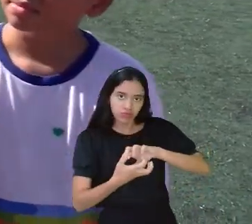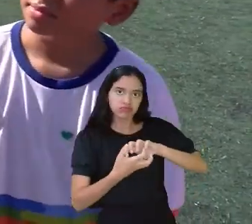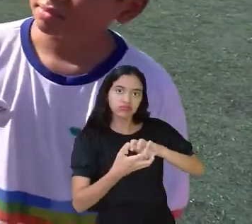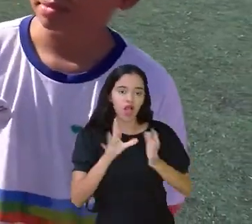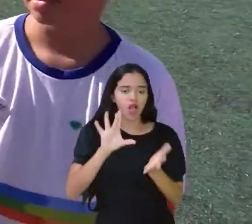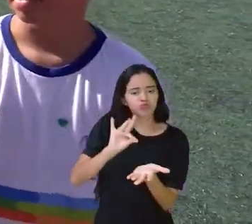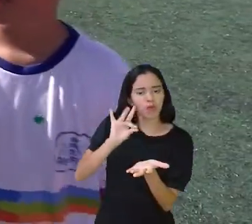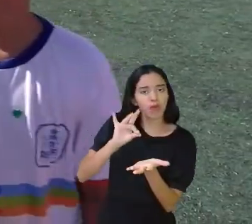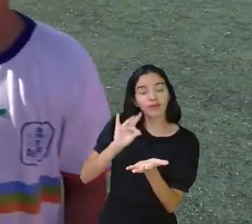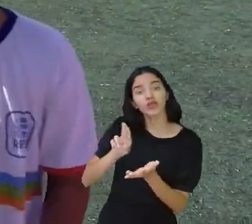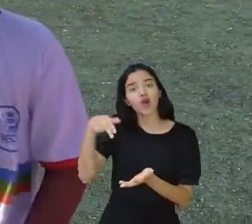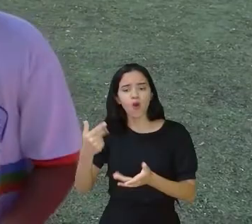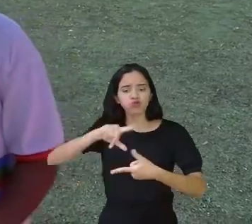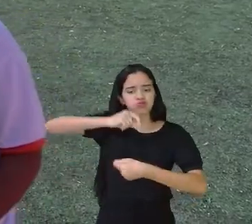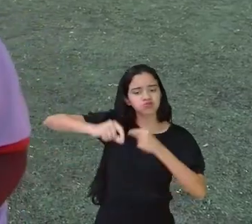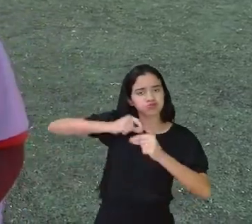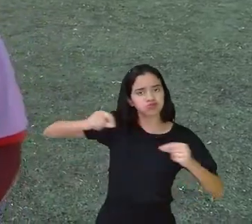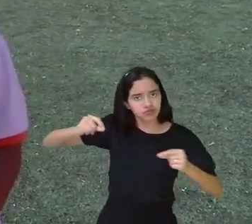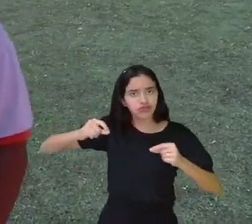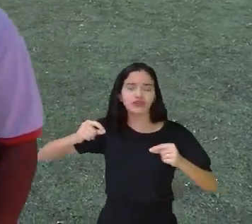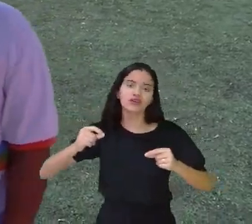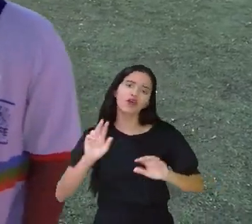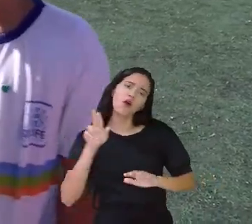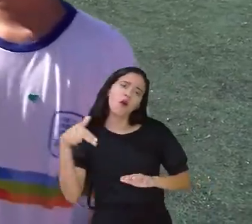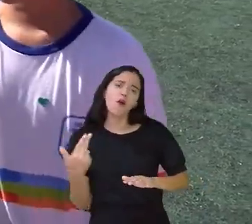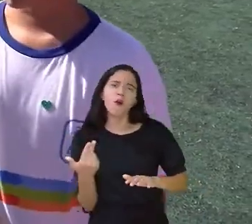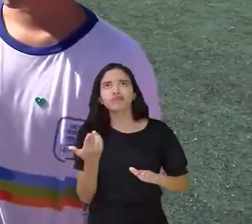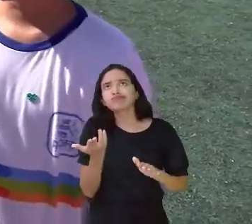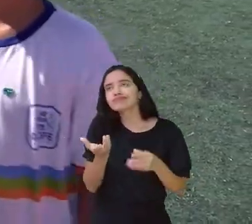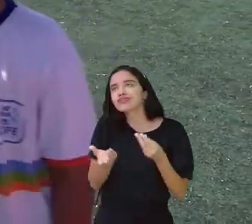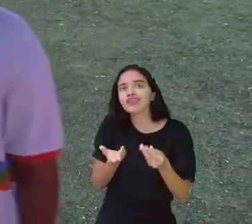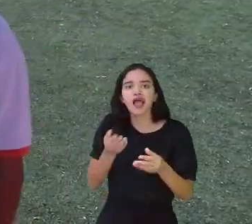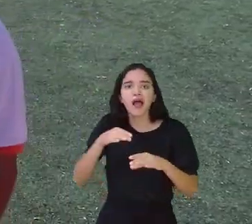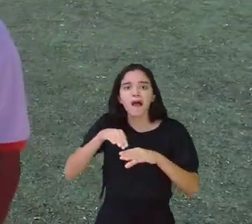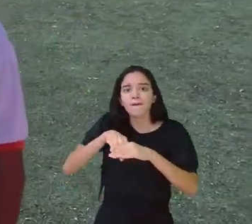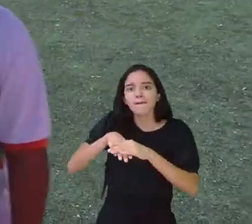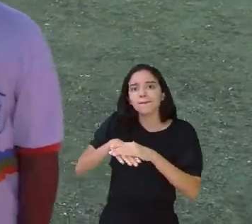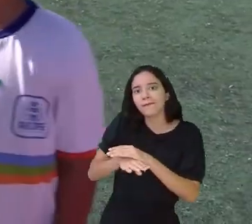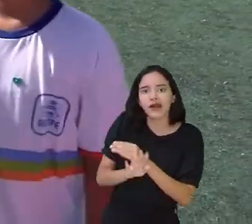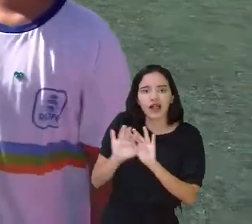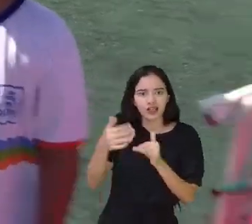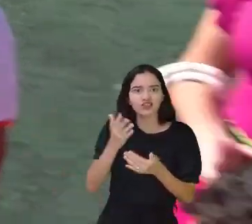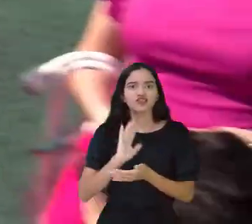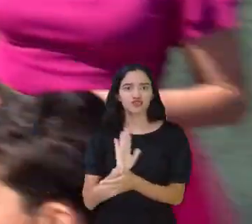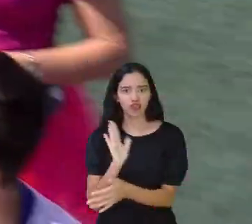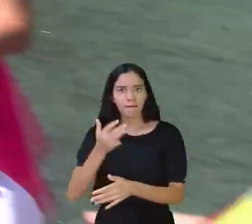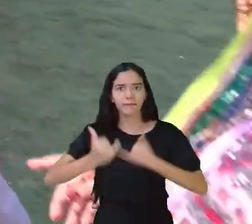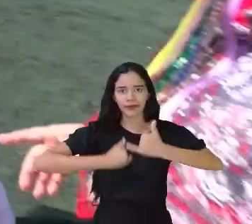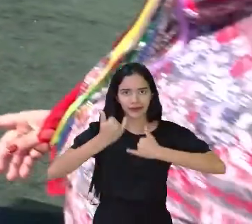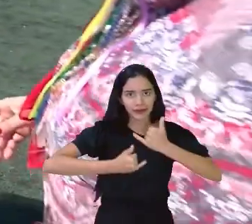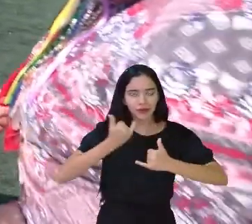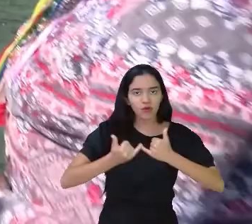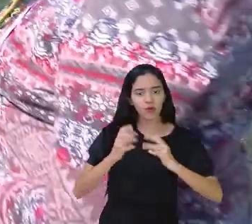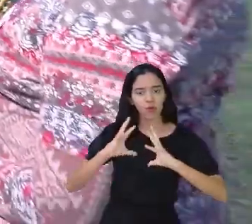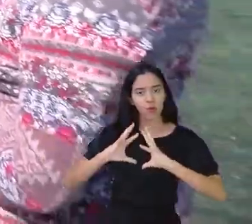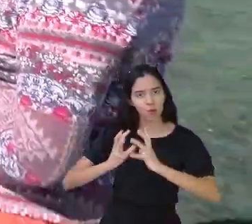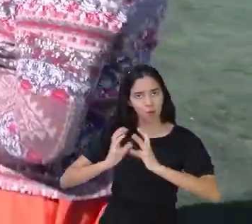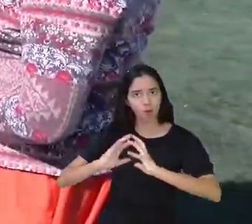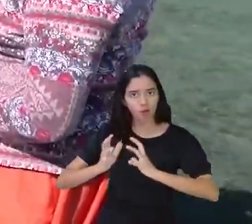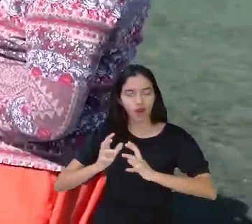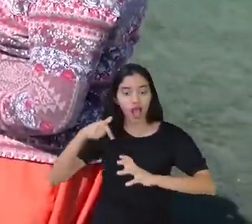então com cordão mesmo, ou então meia de bola de meia, Já brincou com bola de meia? Futebol, estamos no campo